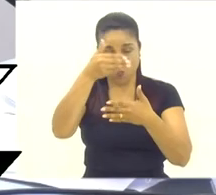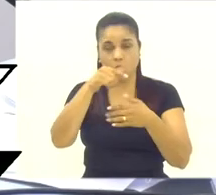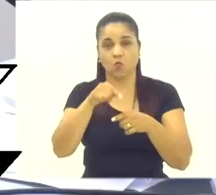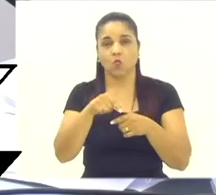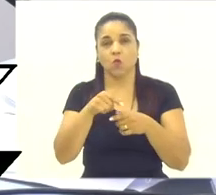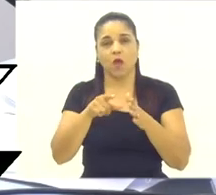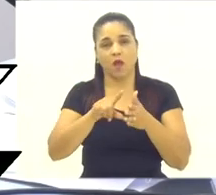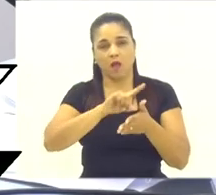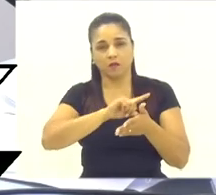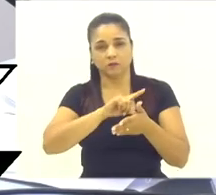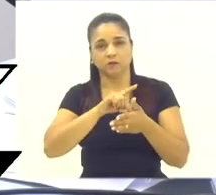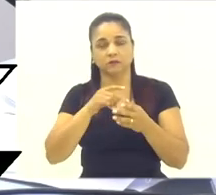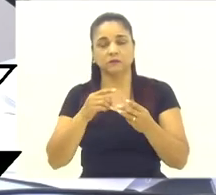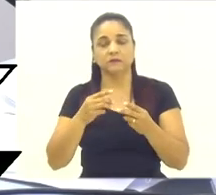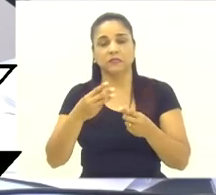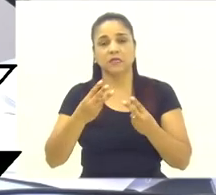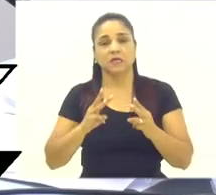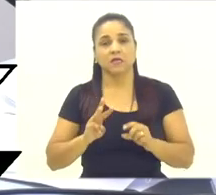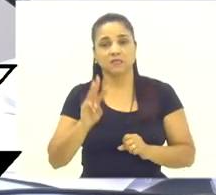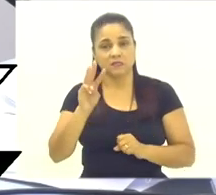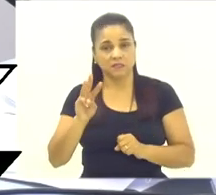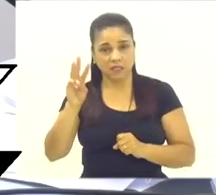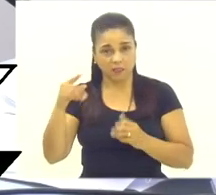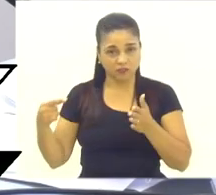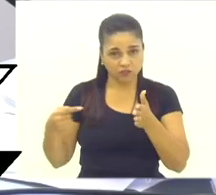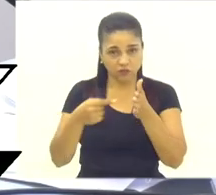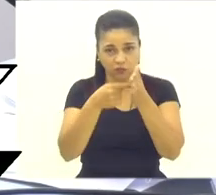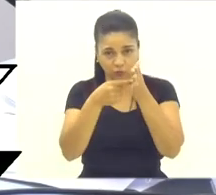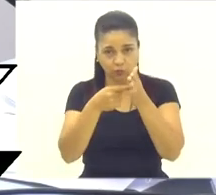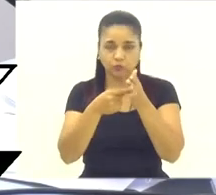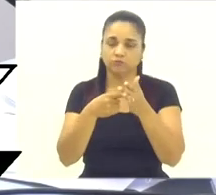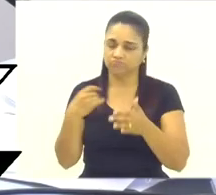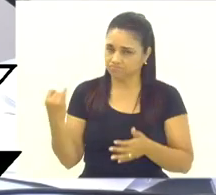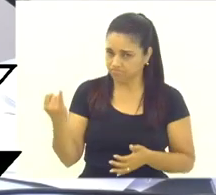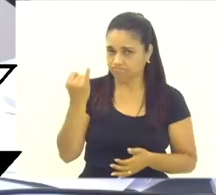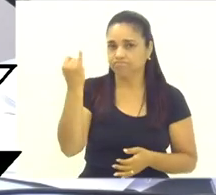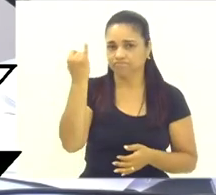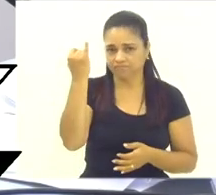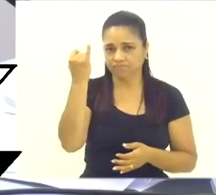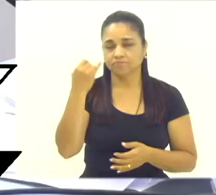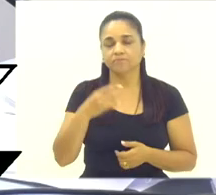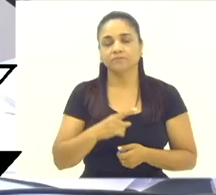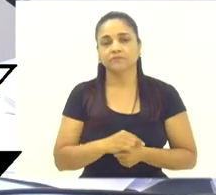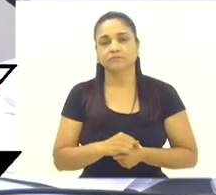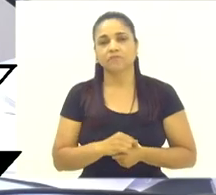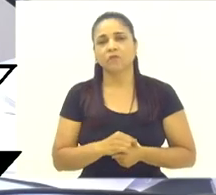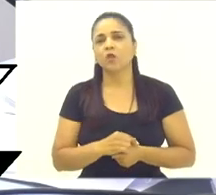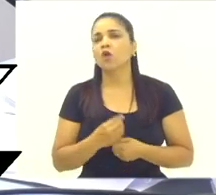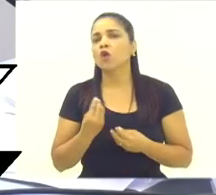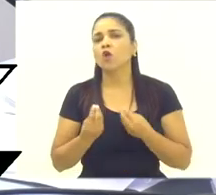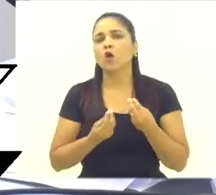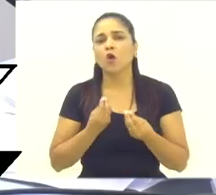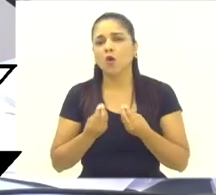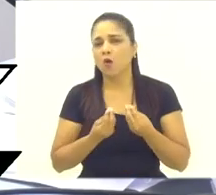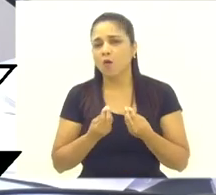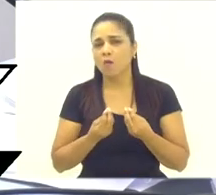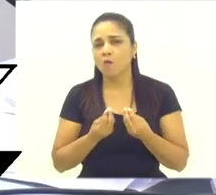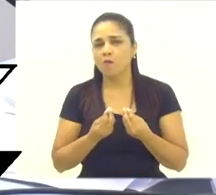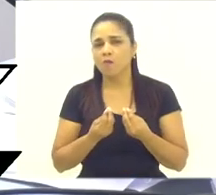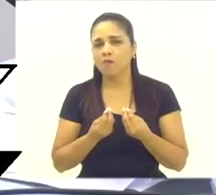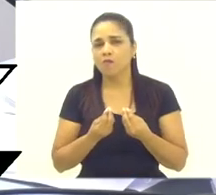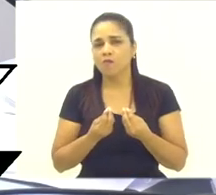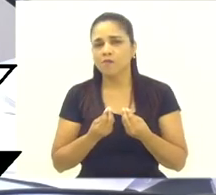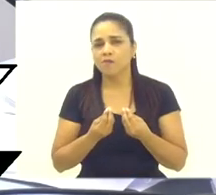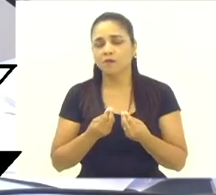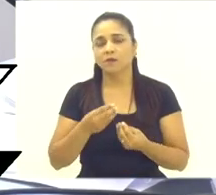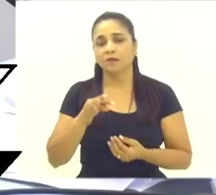o site de denúncias que é importante ter mas quando é que a sabendo como é que se o